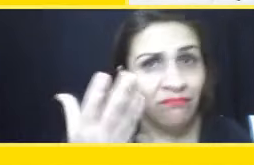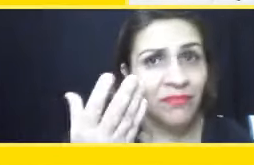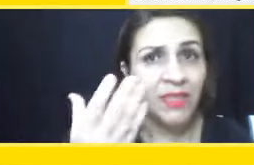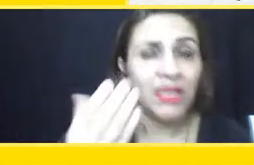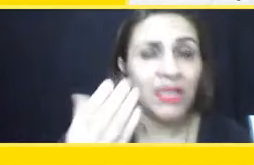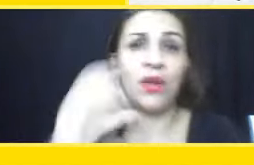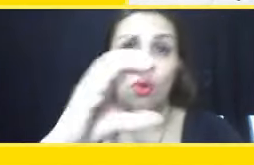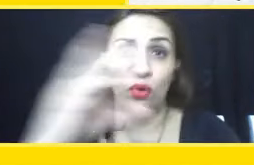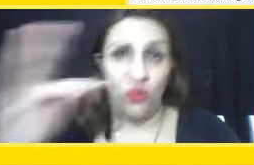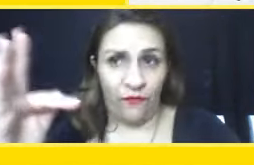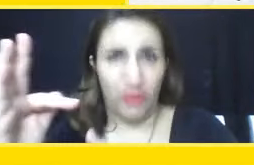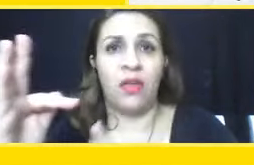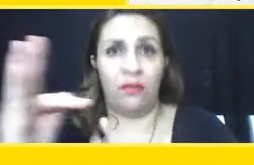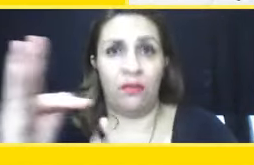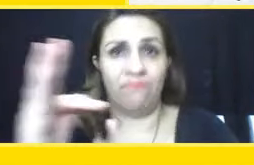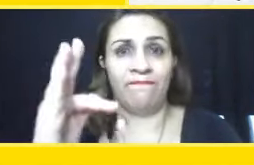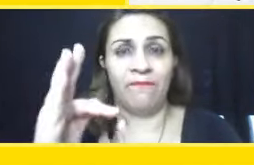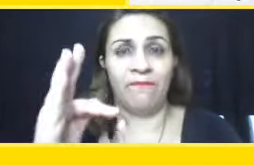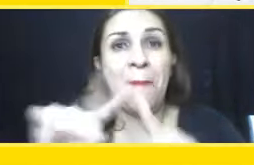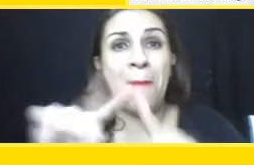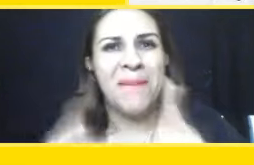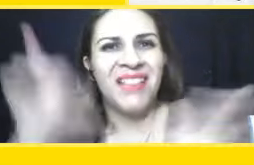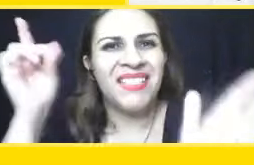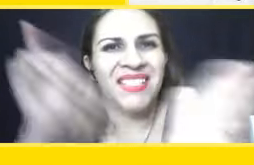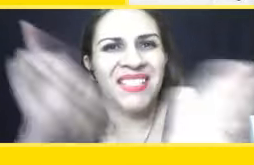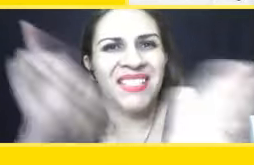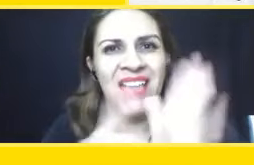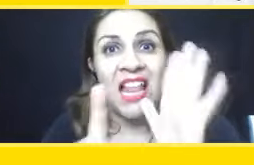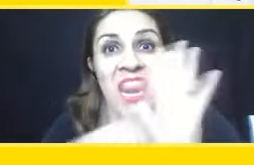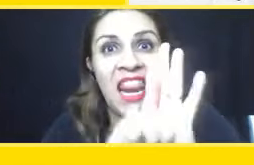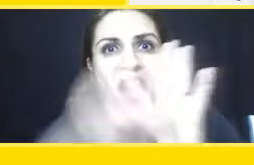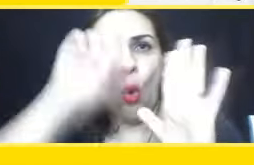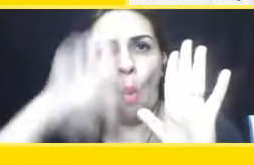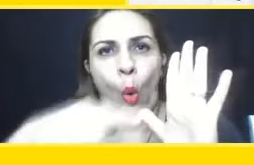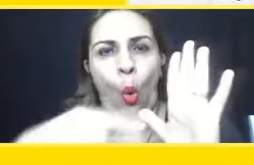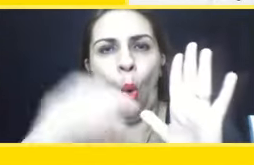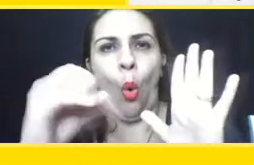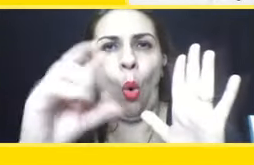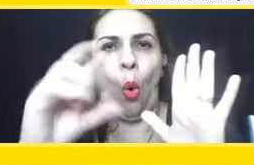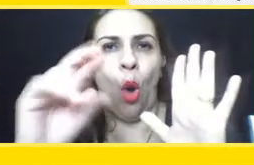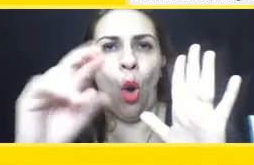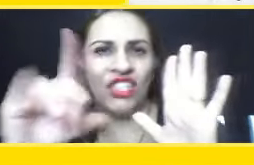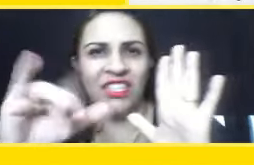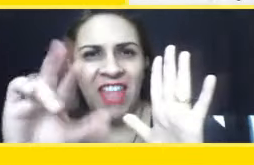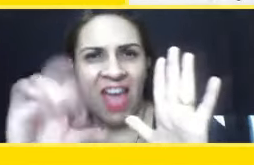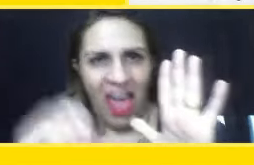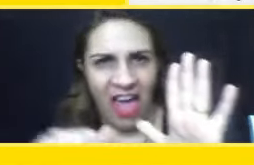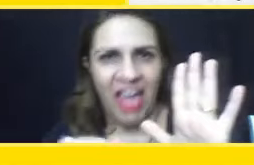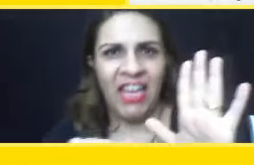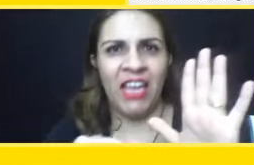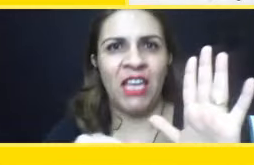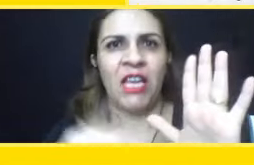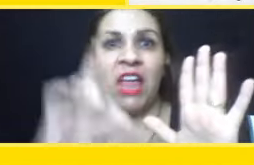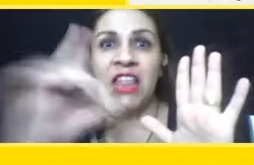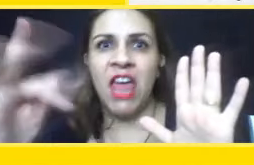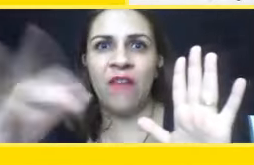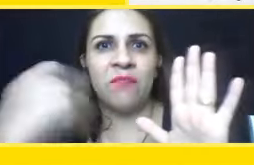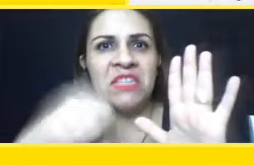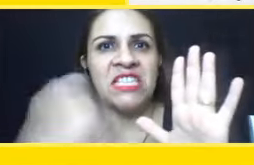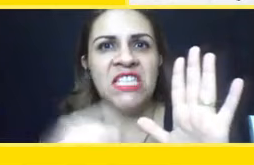Constituição, mas ele é instituído por uma lei ordinária, que o Distrito Federal precisa